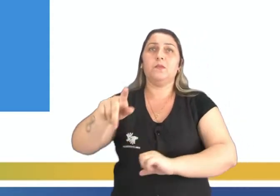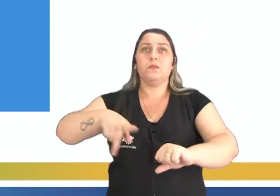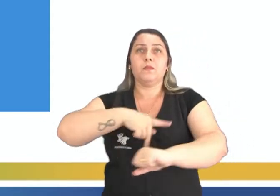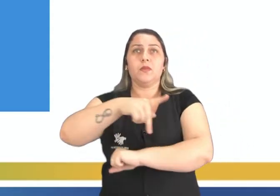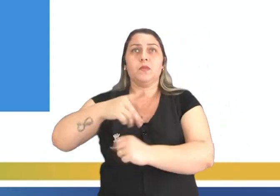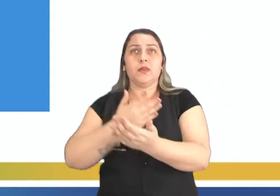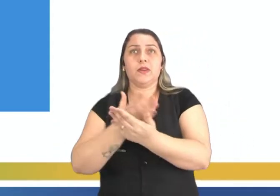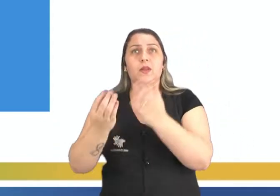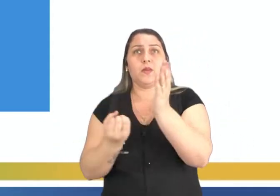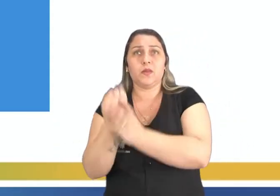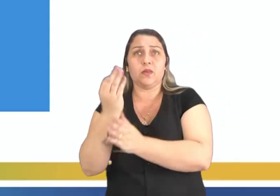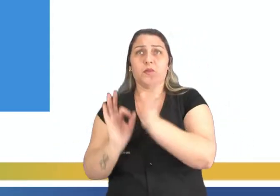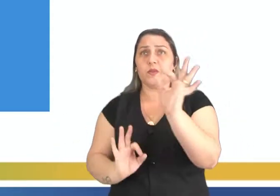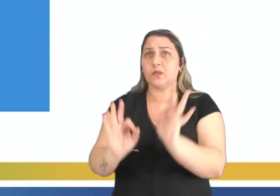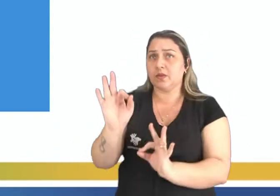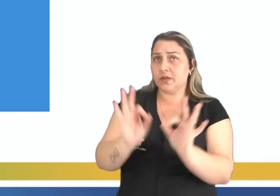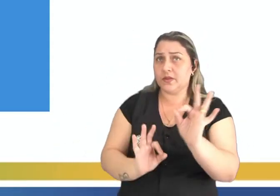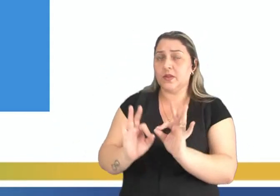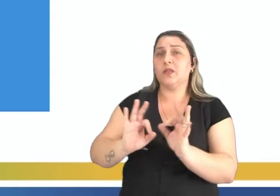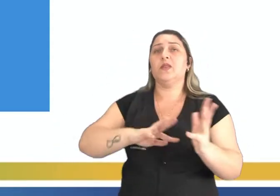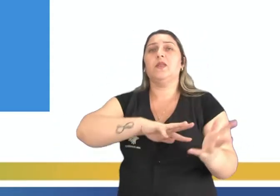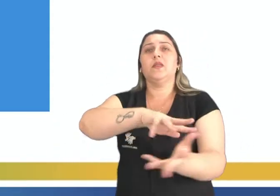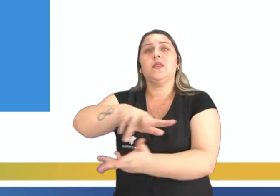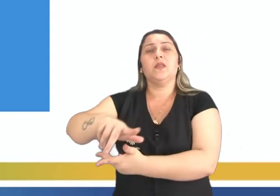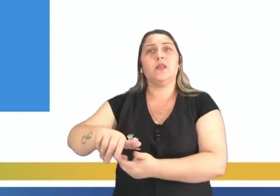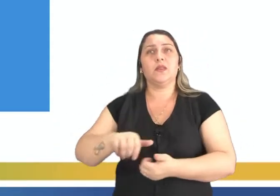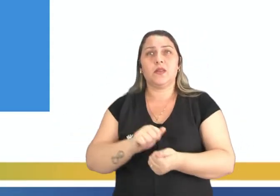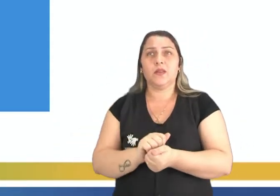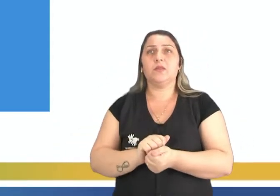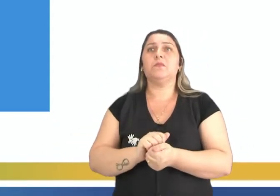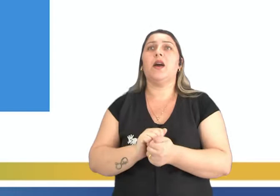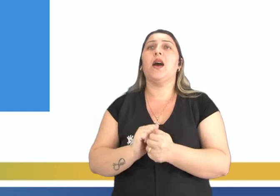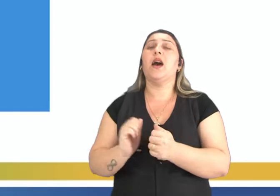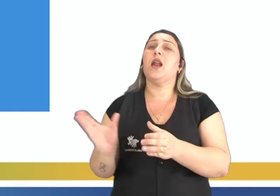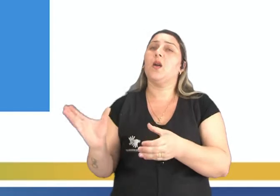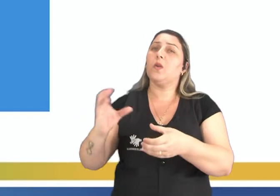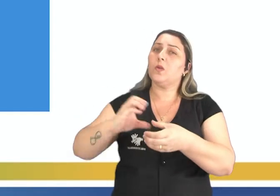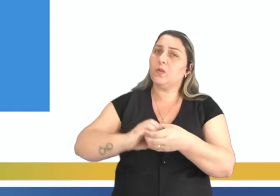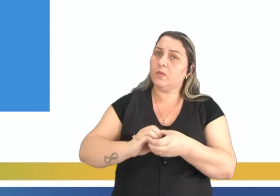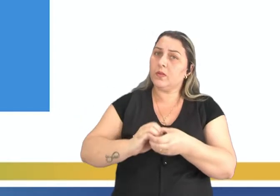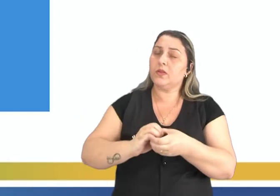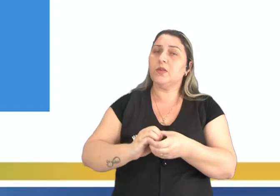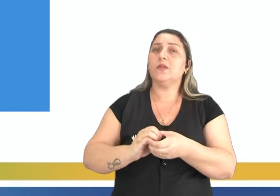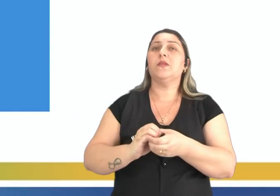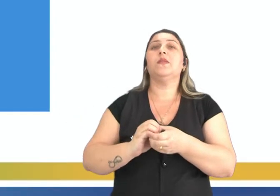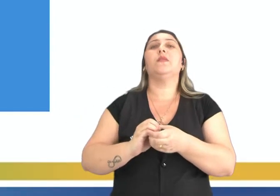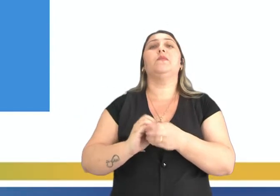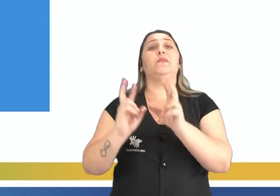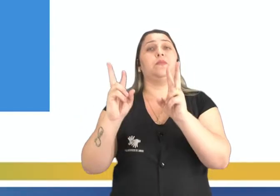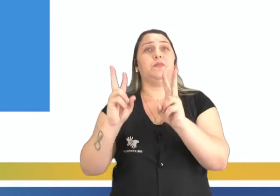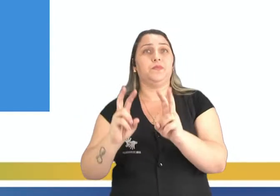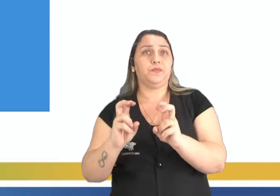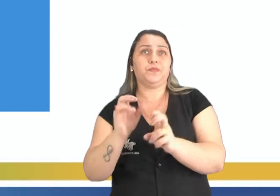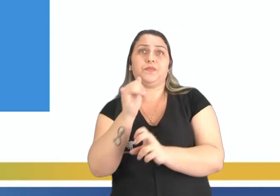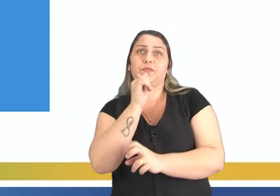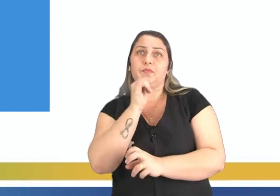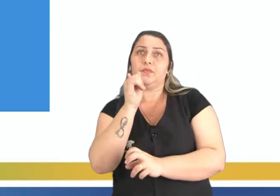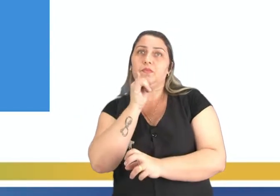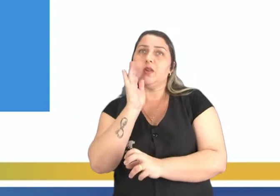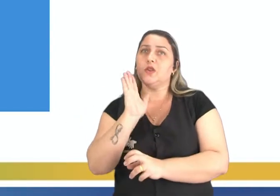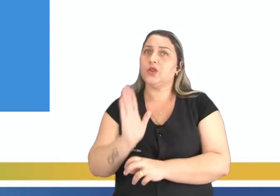países começaram a criar organismos internacionais para cooperar em assuntos específicos. Por exemplo, já